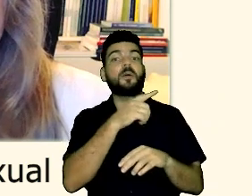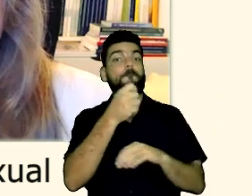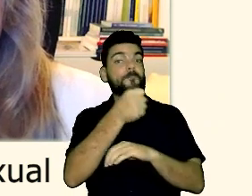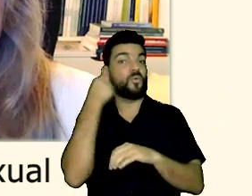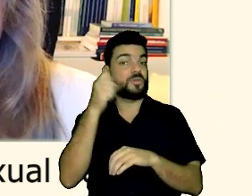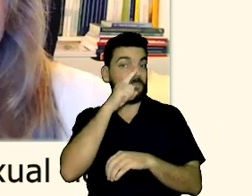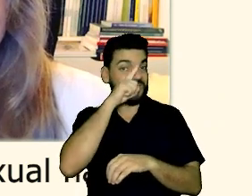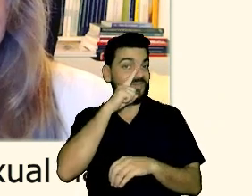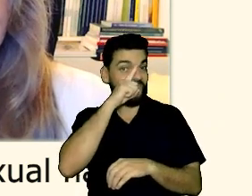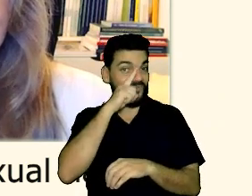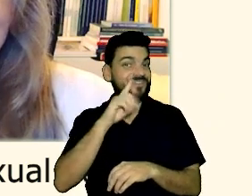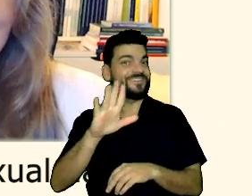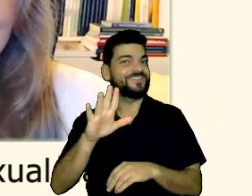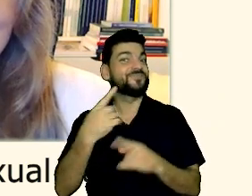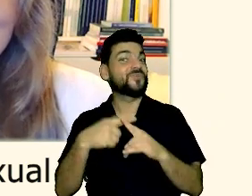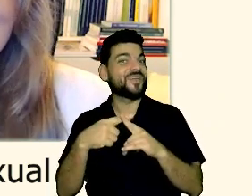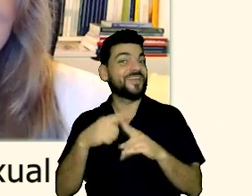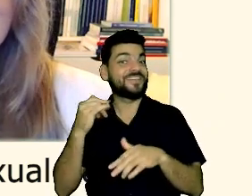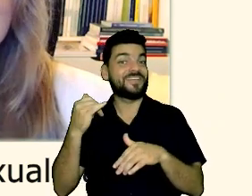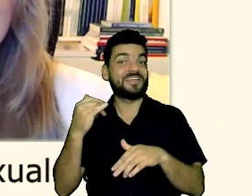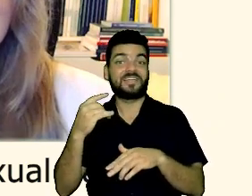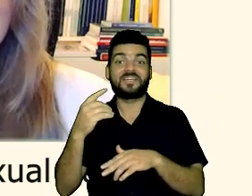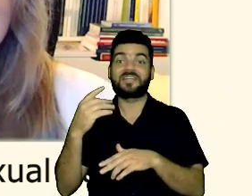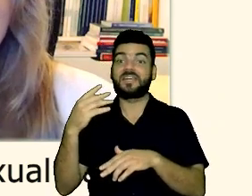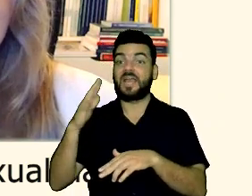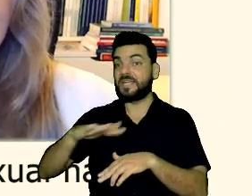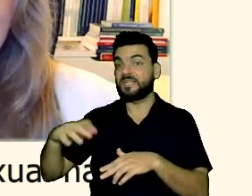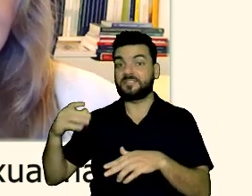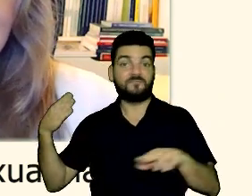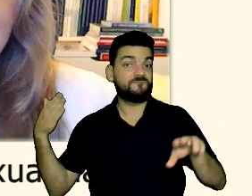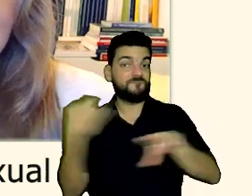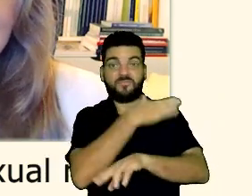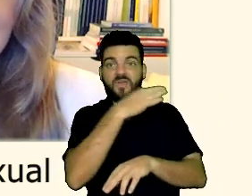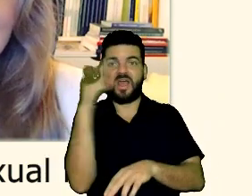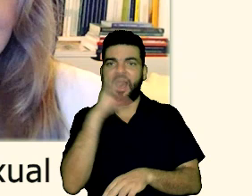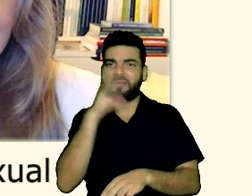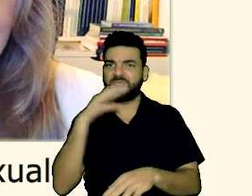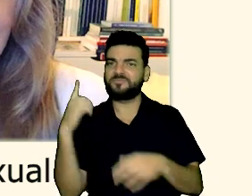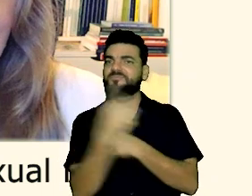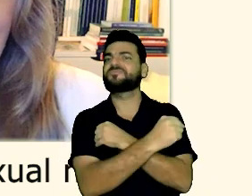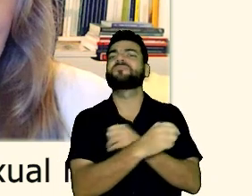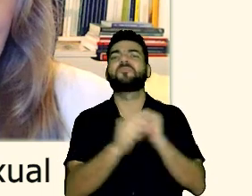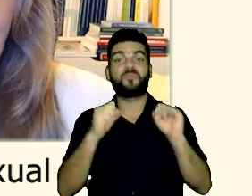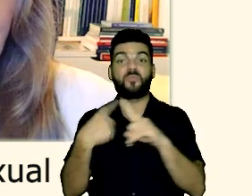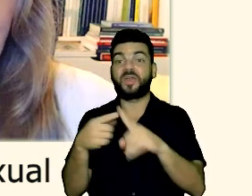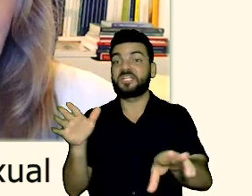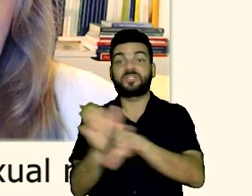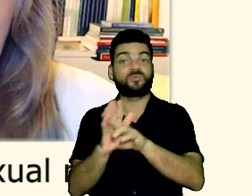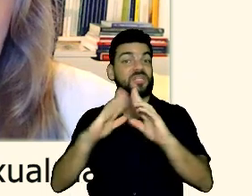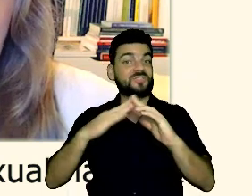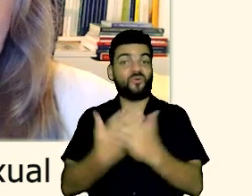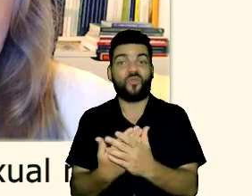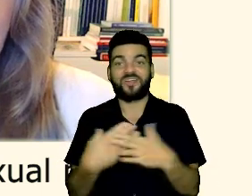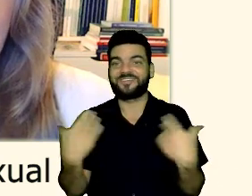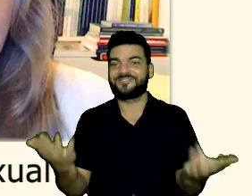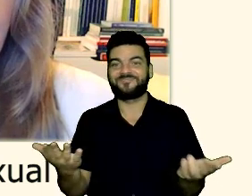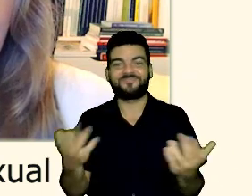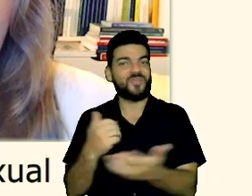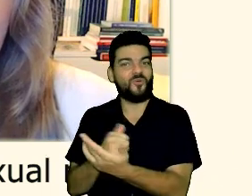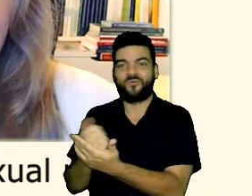peço escusas, porque eles já chegaram da escola e já não consigo controlá-los mais.